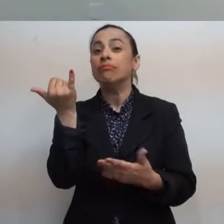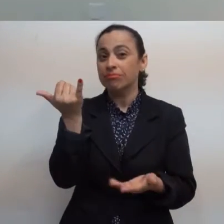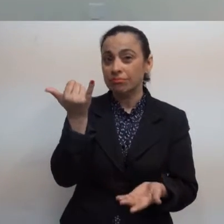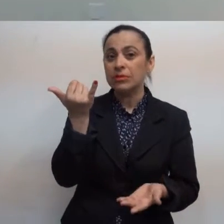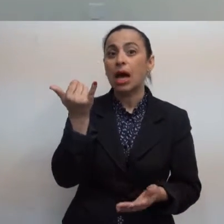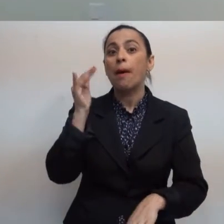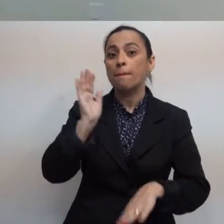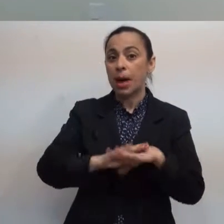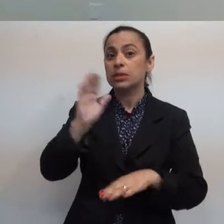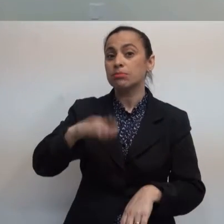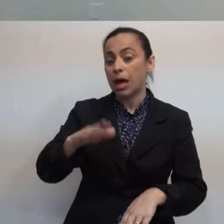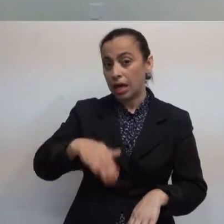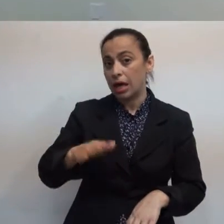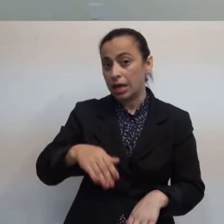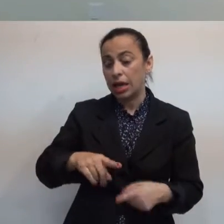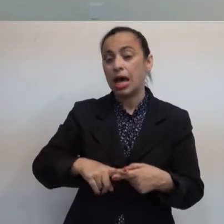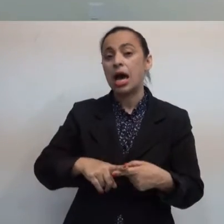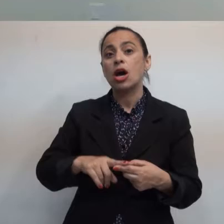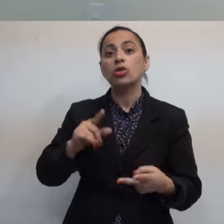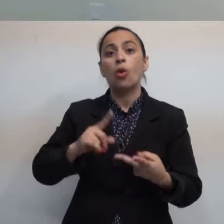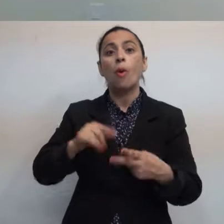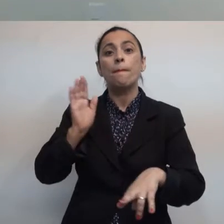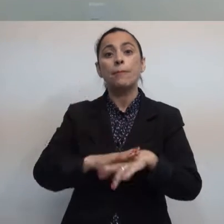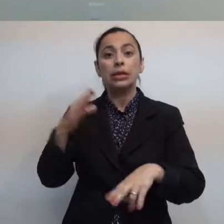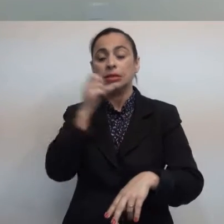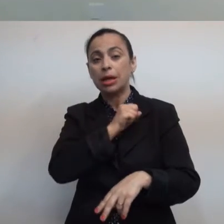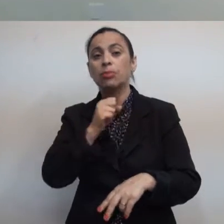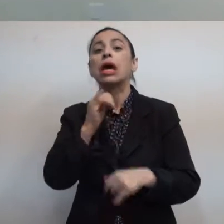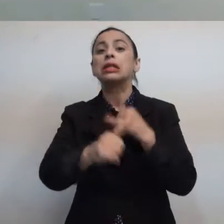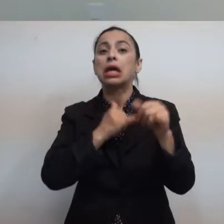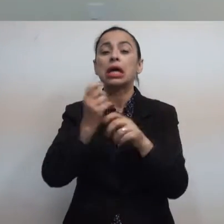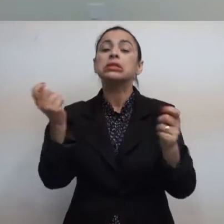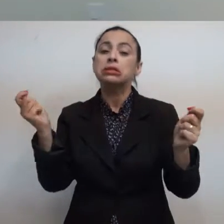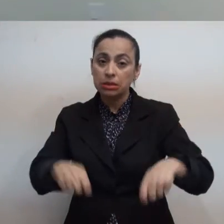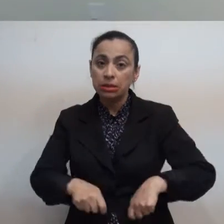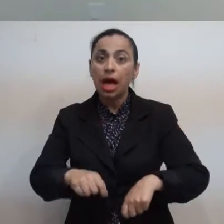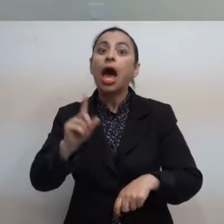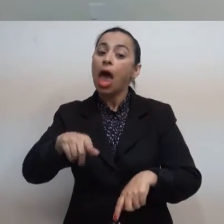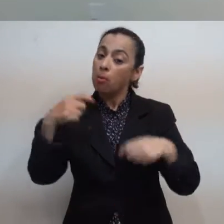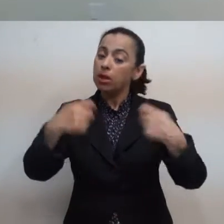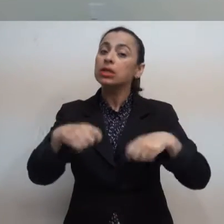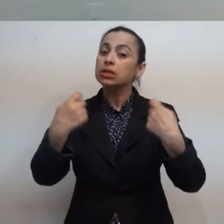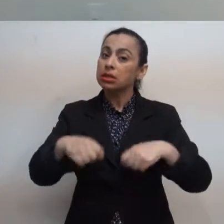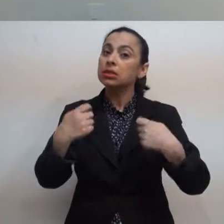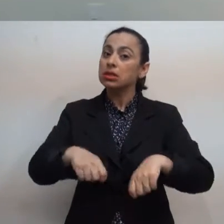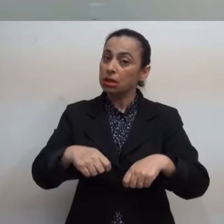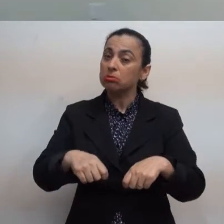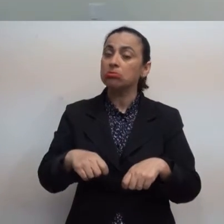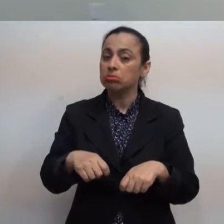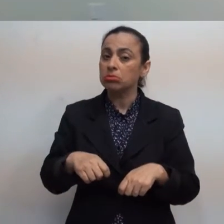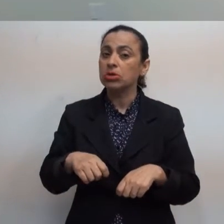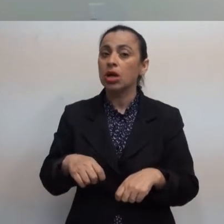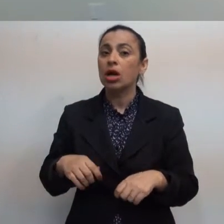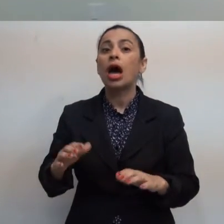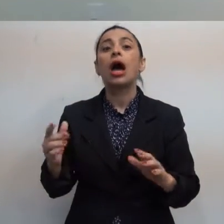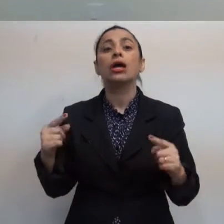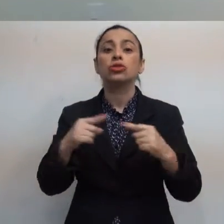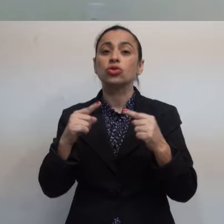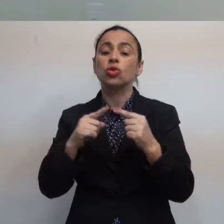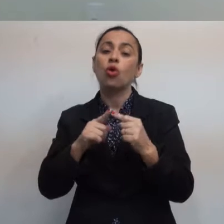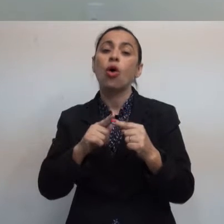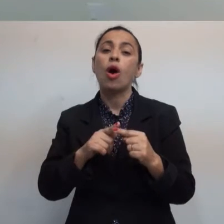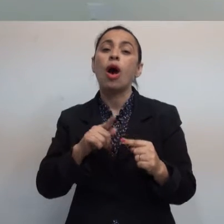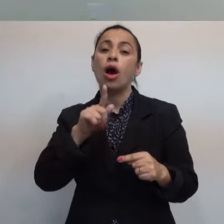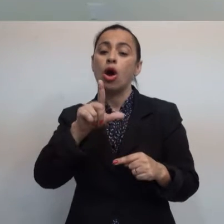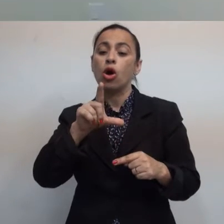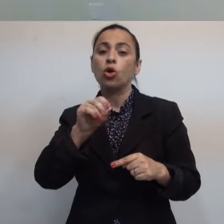telefone, de forma mais barata e mais instantânea que a internet promove, é uma necessidade a partir